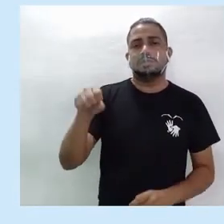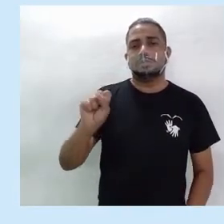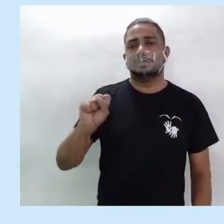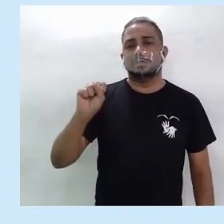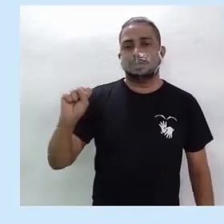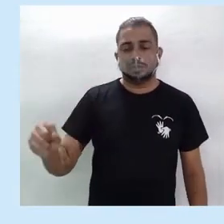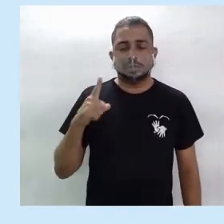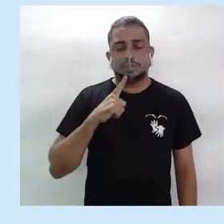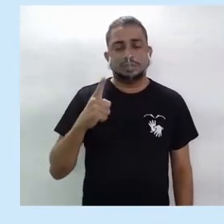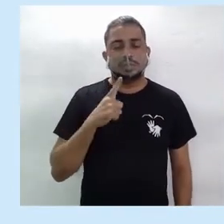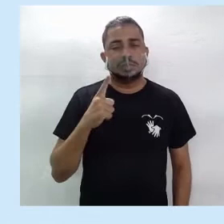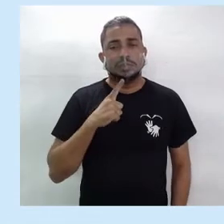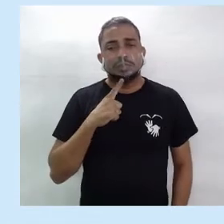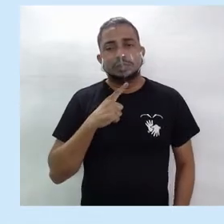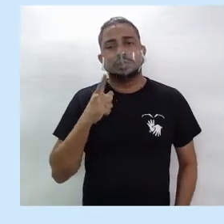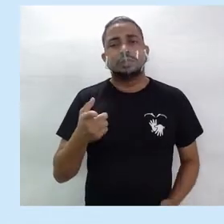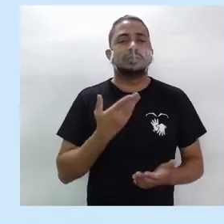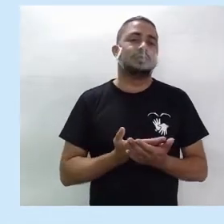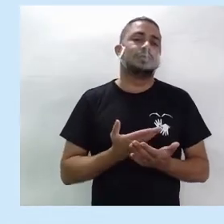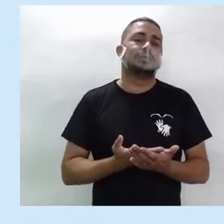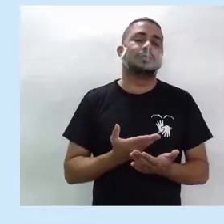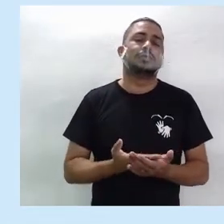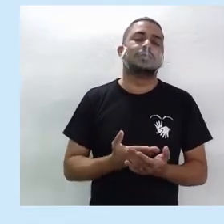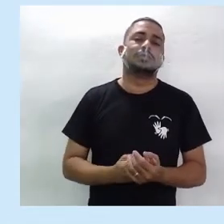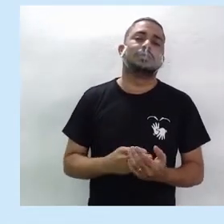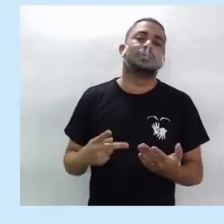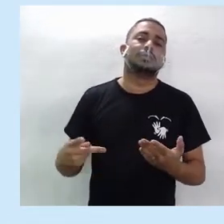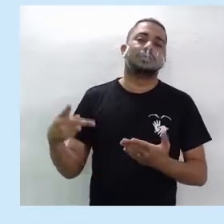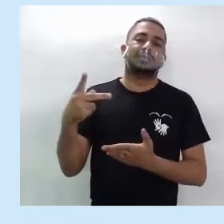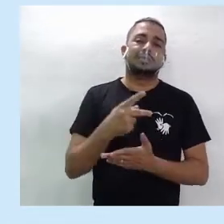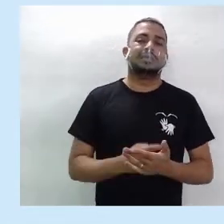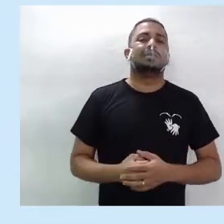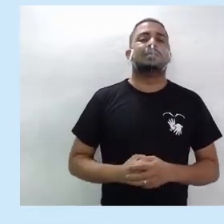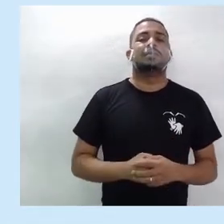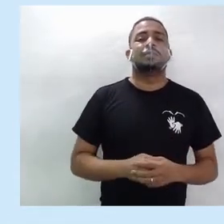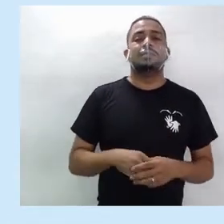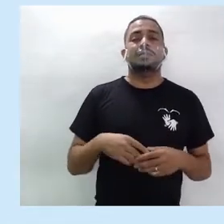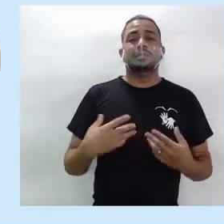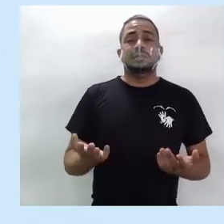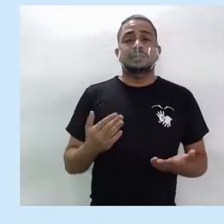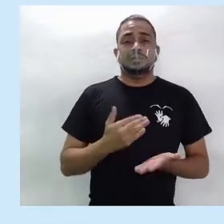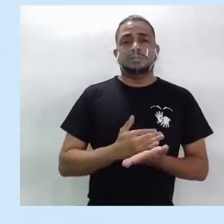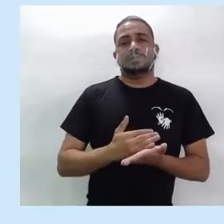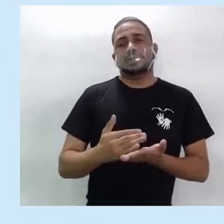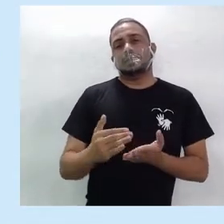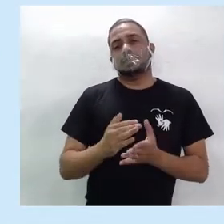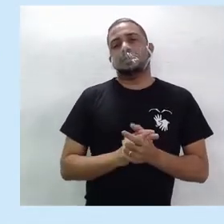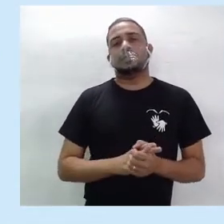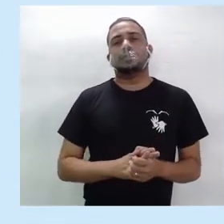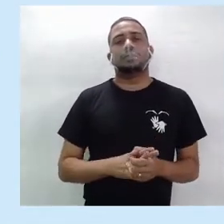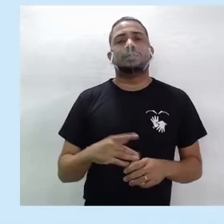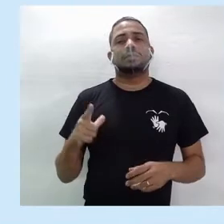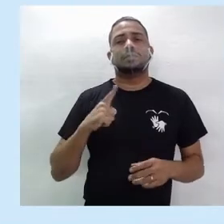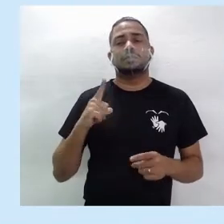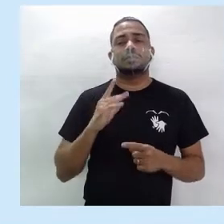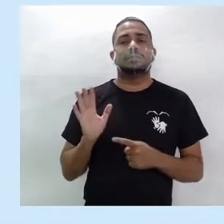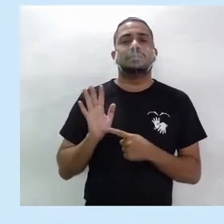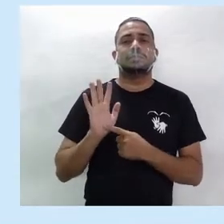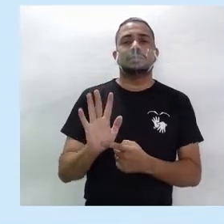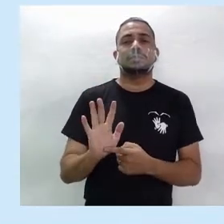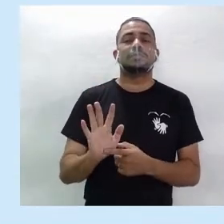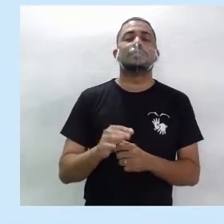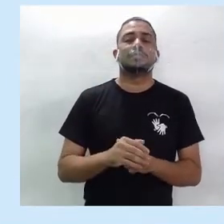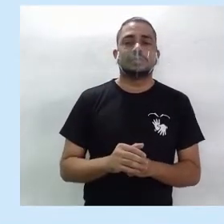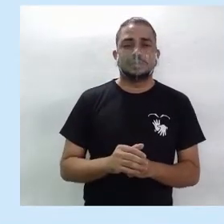1988 que temos esse estudo, né, esse mapa como estudo, e a partir disso a gente vai ter uma projeção